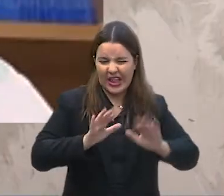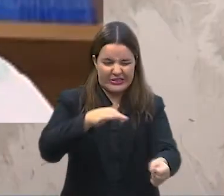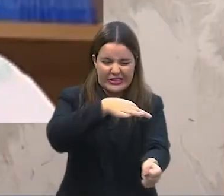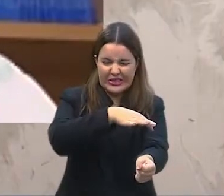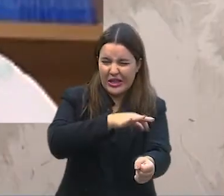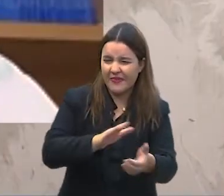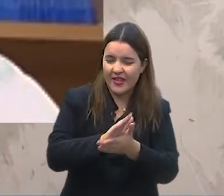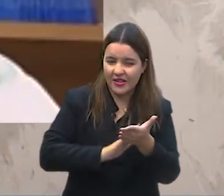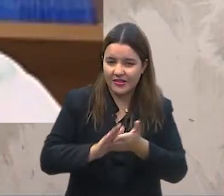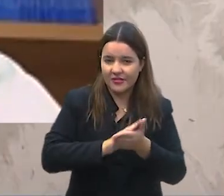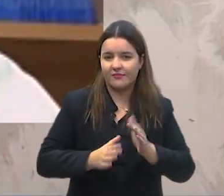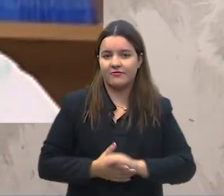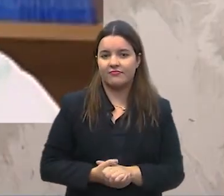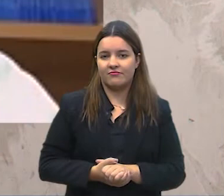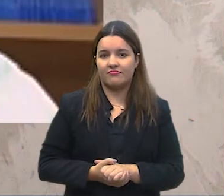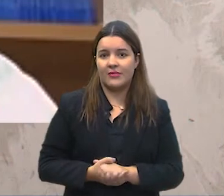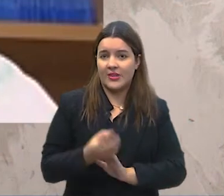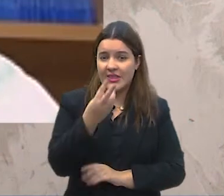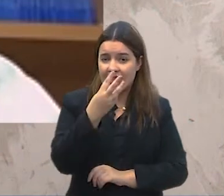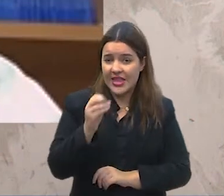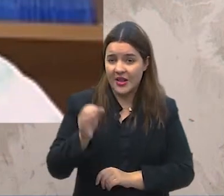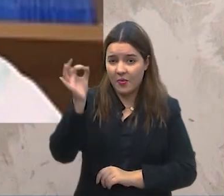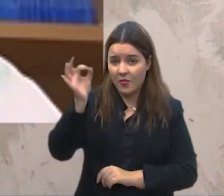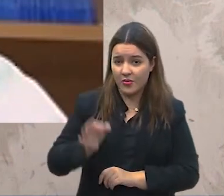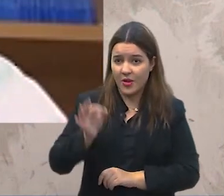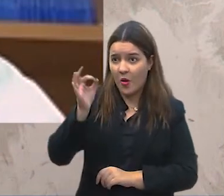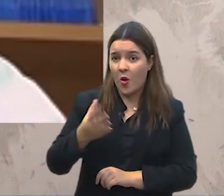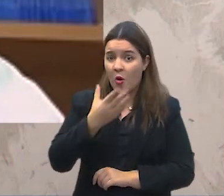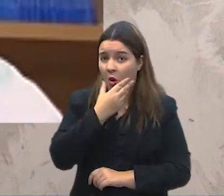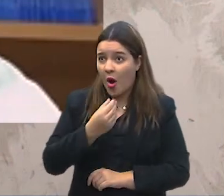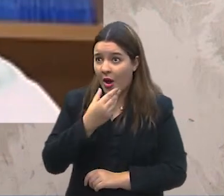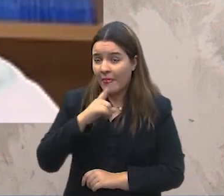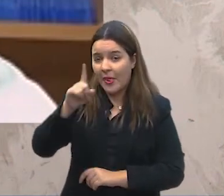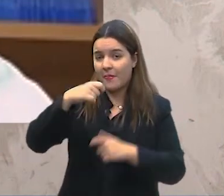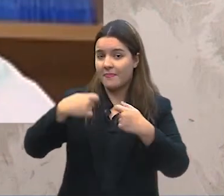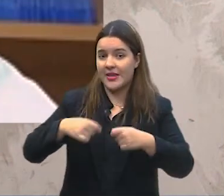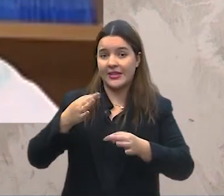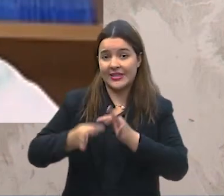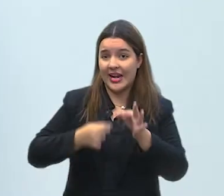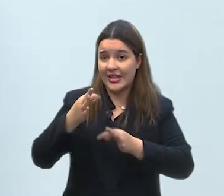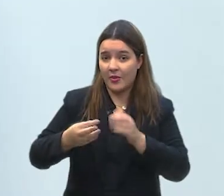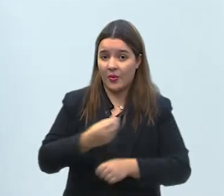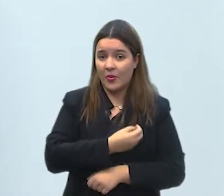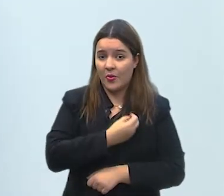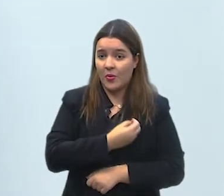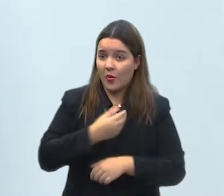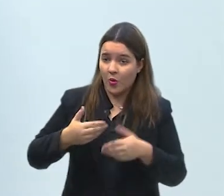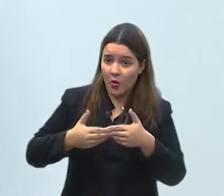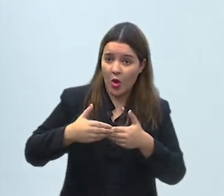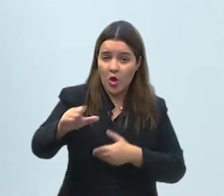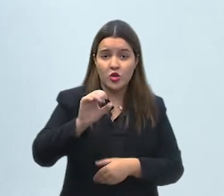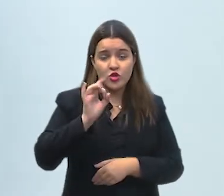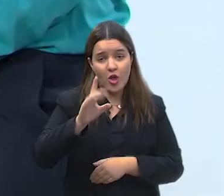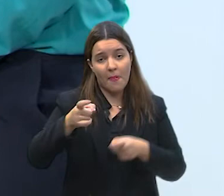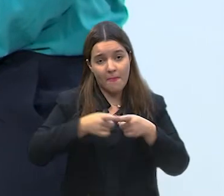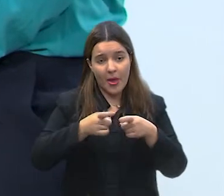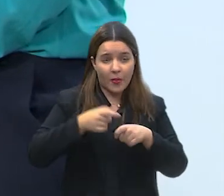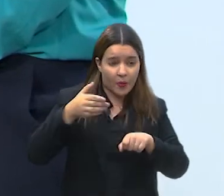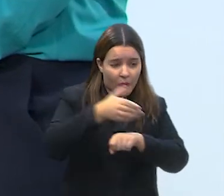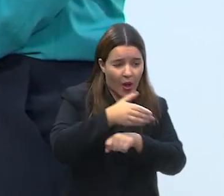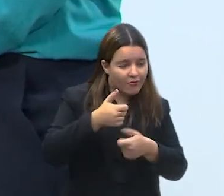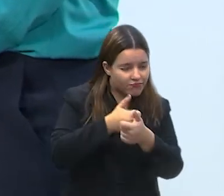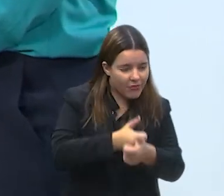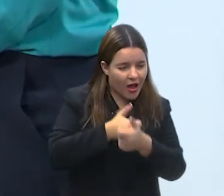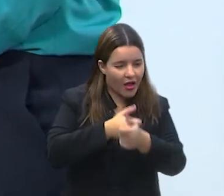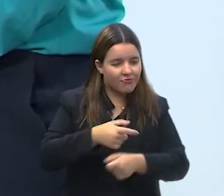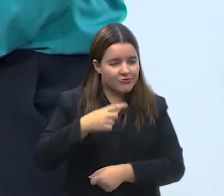população, cerca de 30% dos pacientes não vão precisar de tratamento ao longo de sua vida. Olha, essa é uma notícia importante. O indivíduo tem um